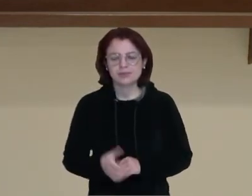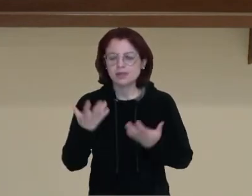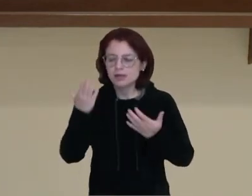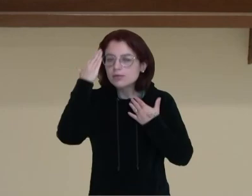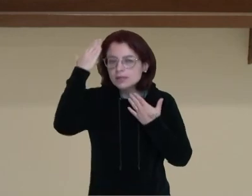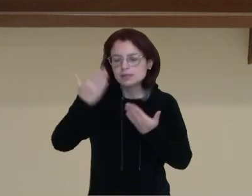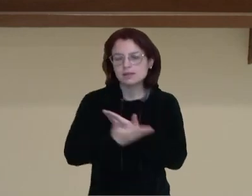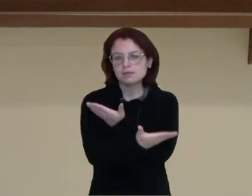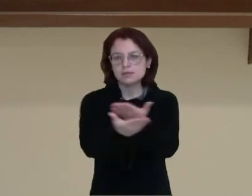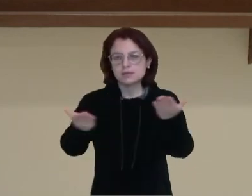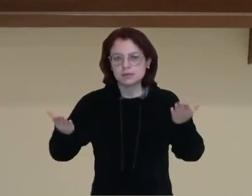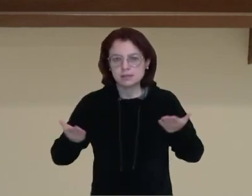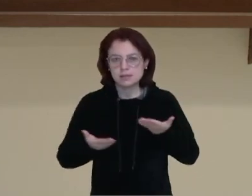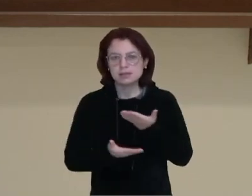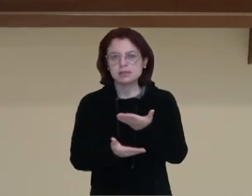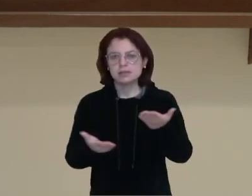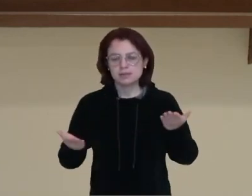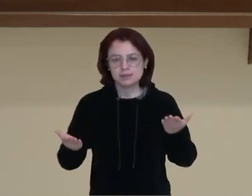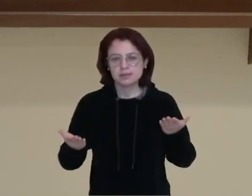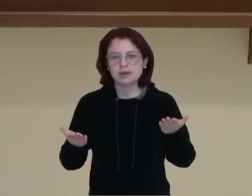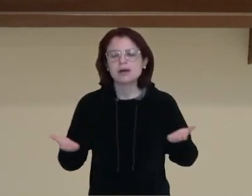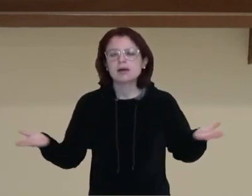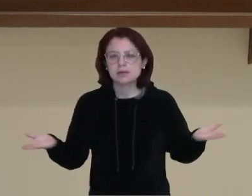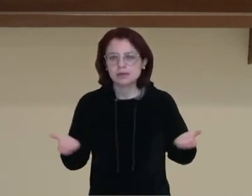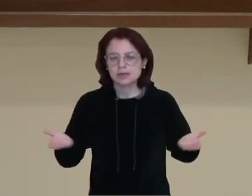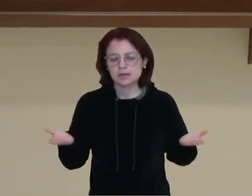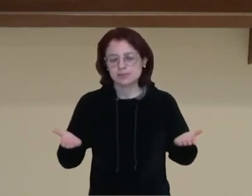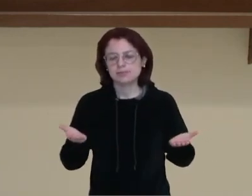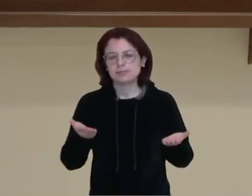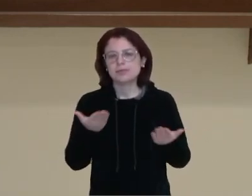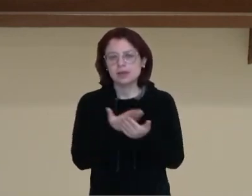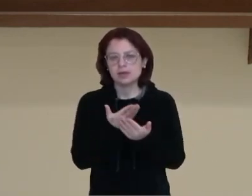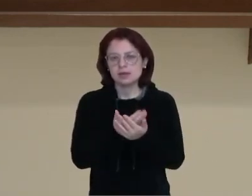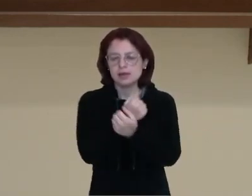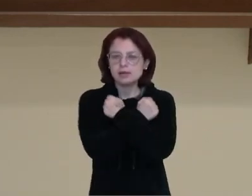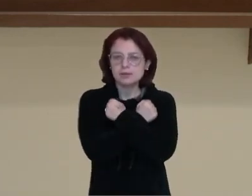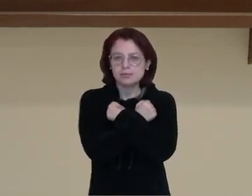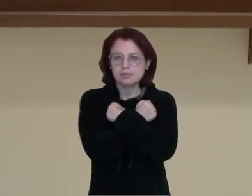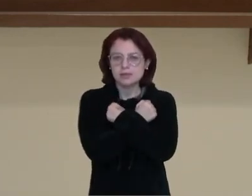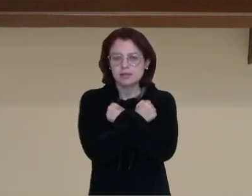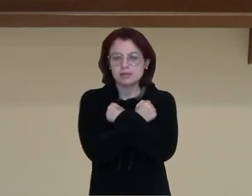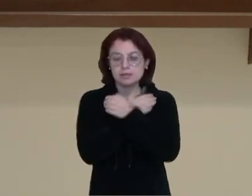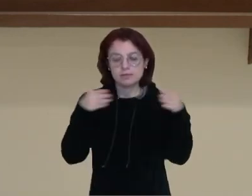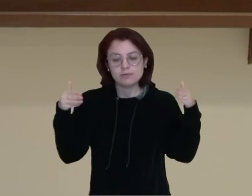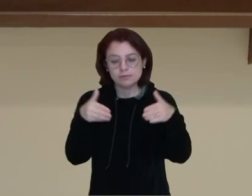a todos vocês por estar conosco junto nesta aula. Aquele abração para o Sr. Roberto.